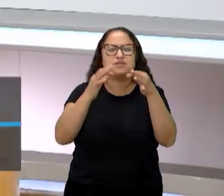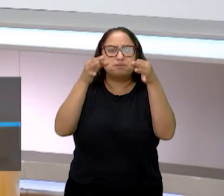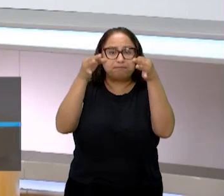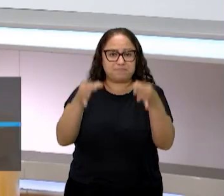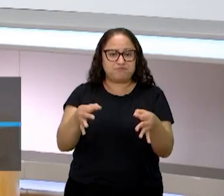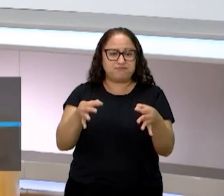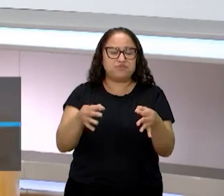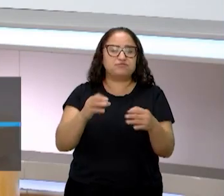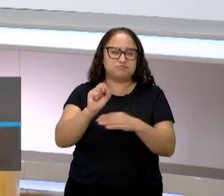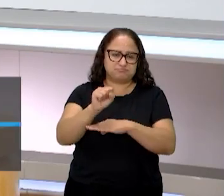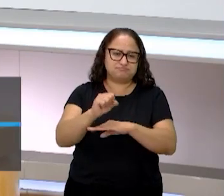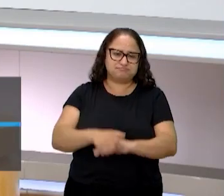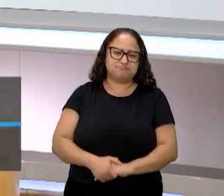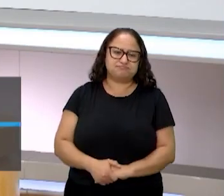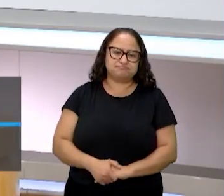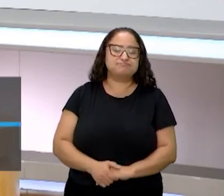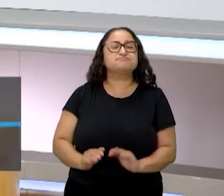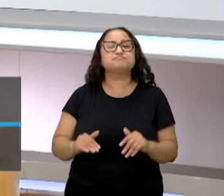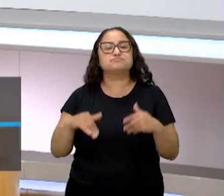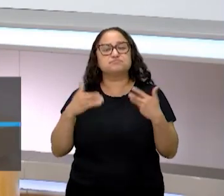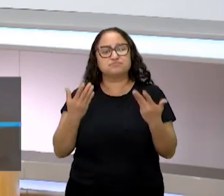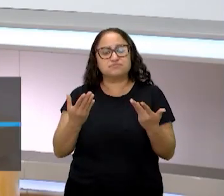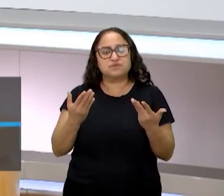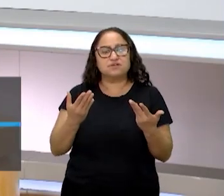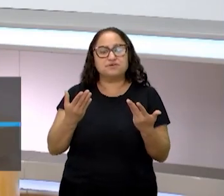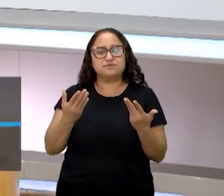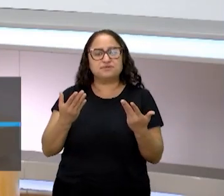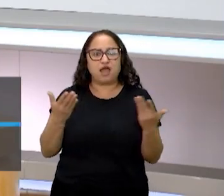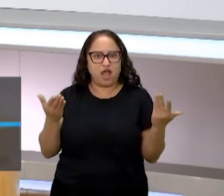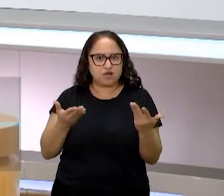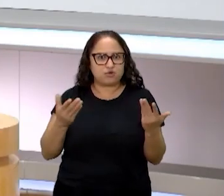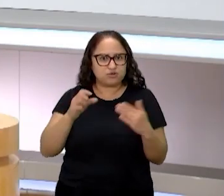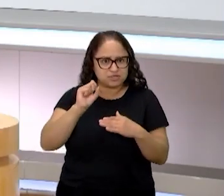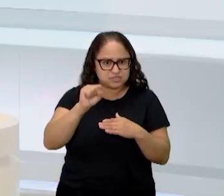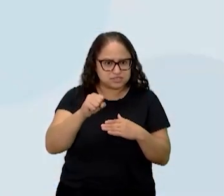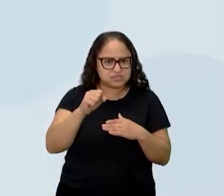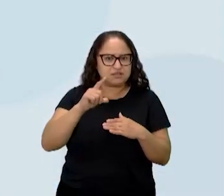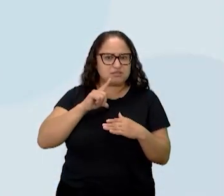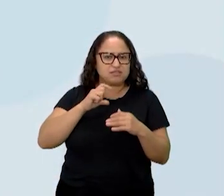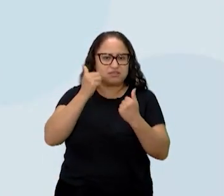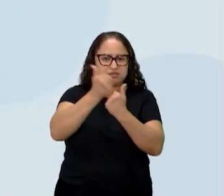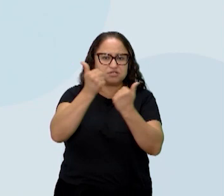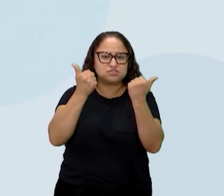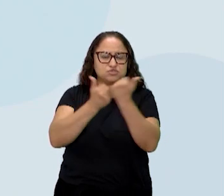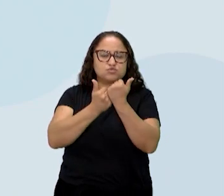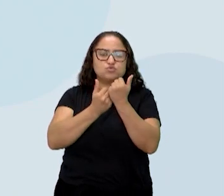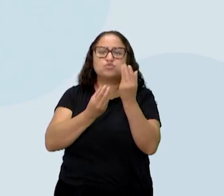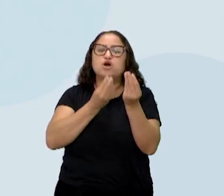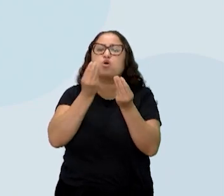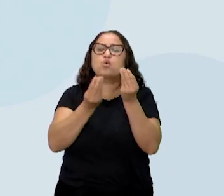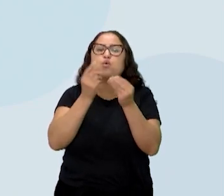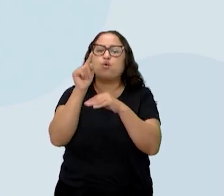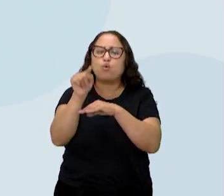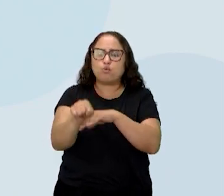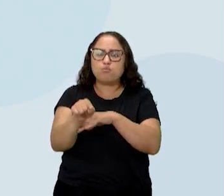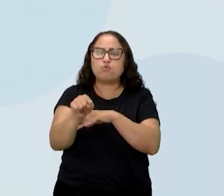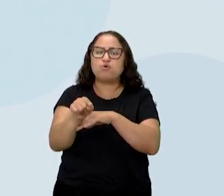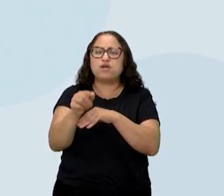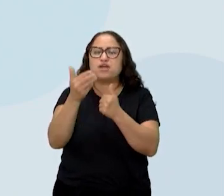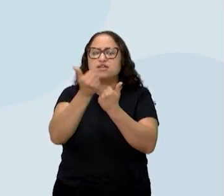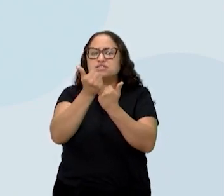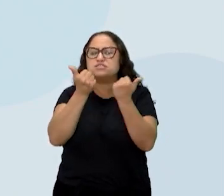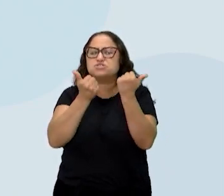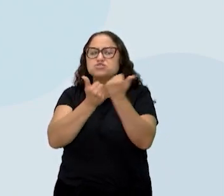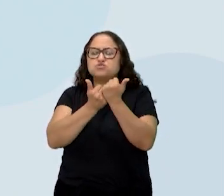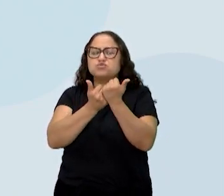isso mesmo, né? E aí, gente, olha só, né? Agora sim a gente chega na estrutura. Então, qual que é essa estrutura do DNA que a gente